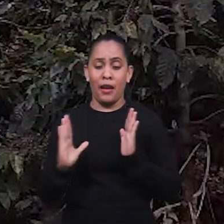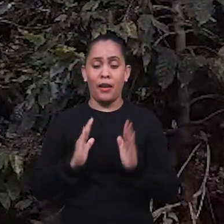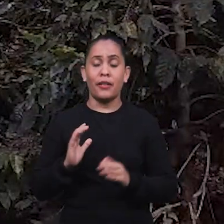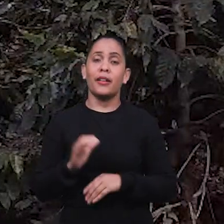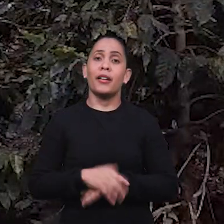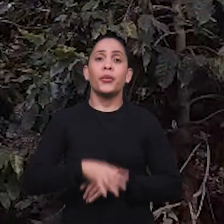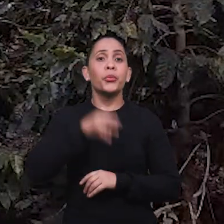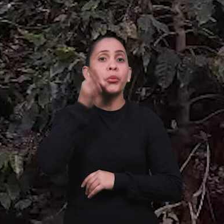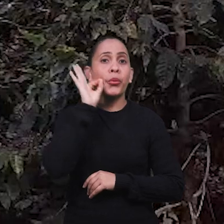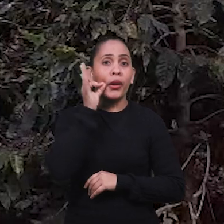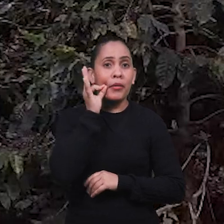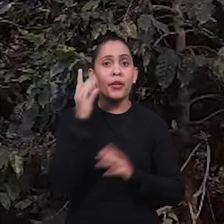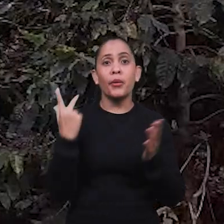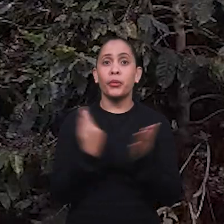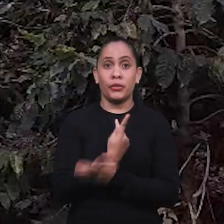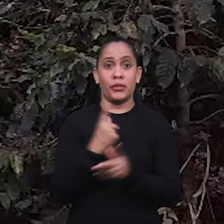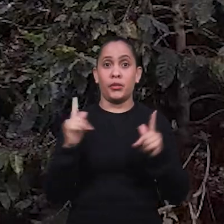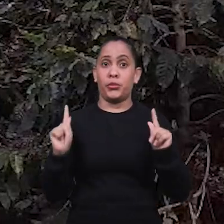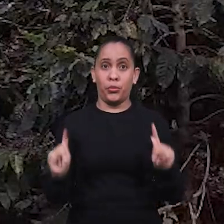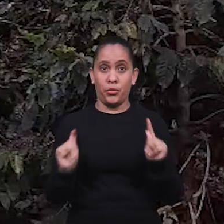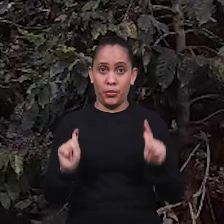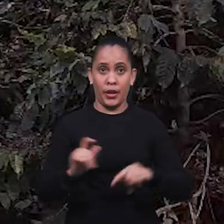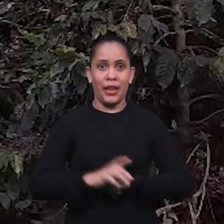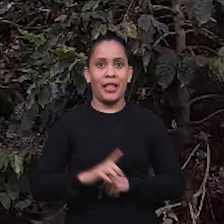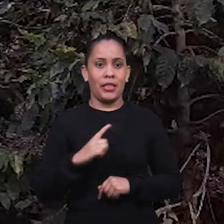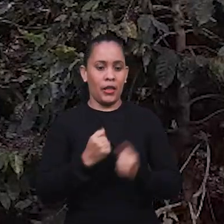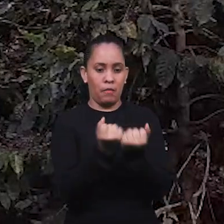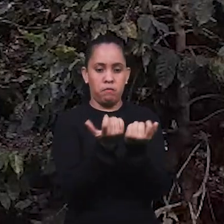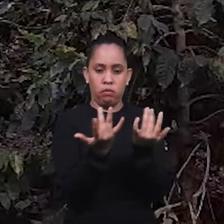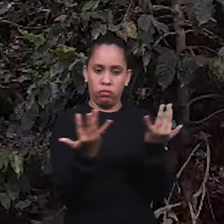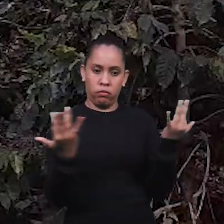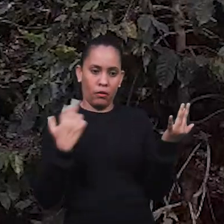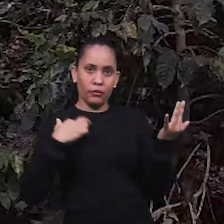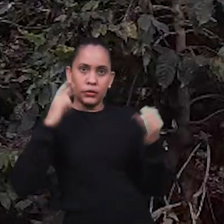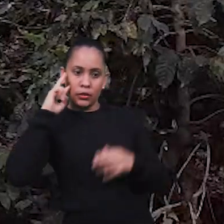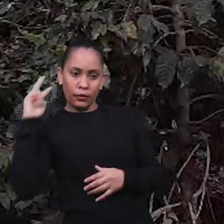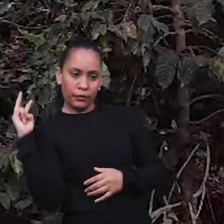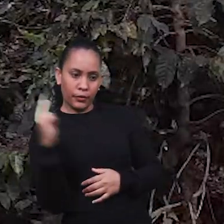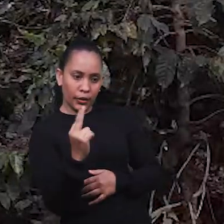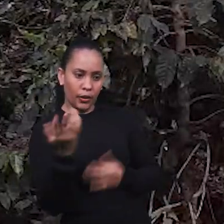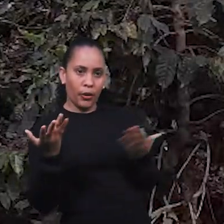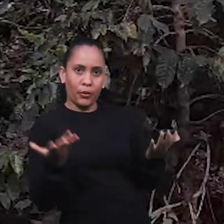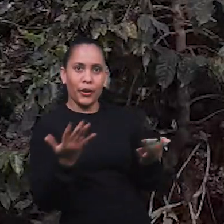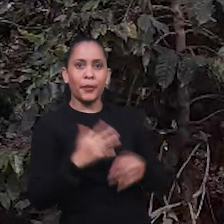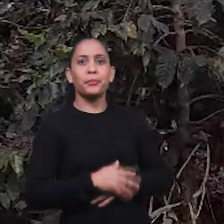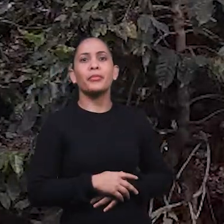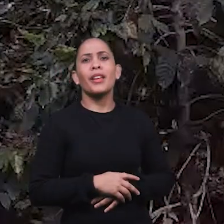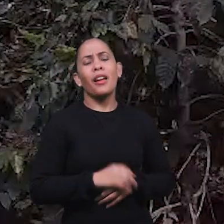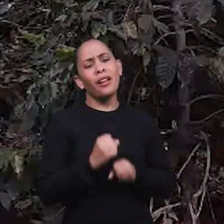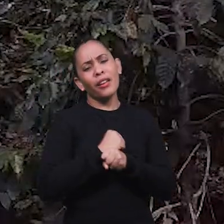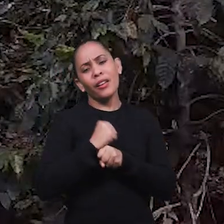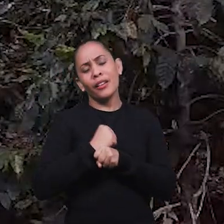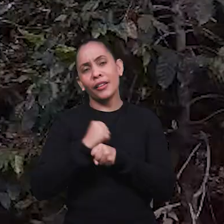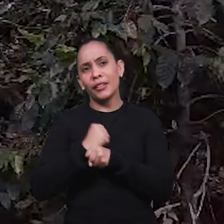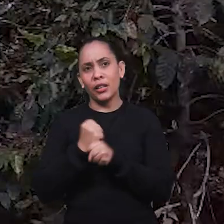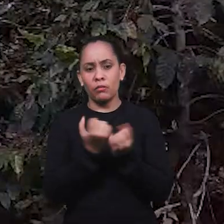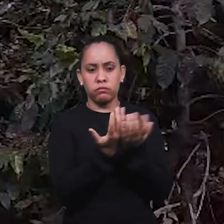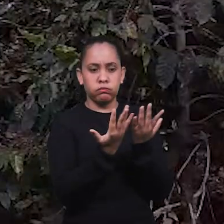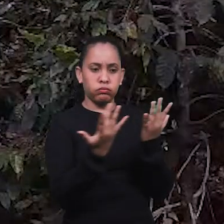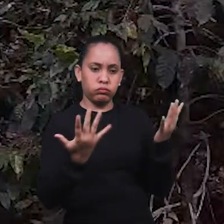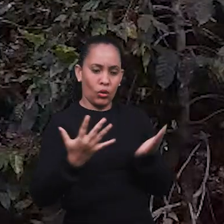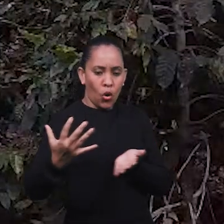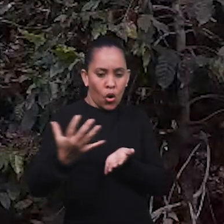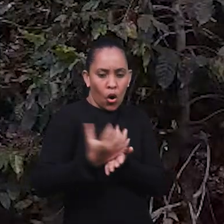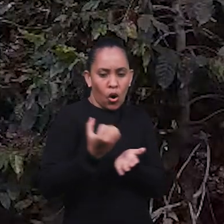de café, ela funciona o seguinte. Às vezes tem lavoura, igual essa lavoura que vocês estão vendo aqui agora. Este ano foi uma lavoura